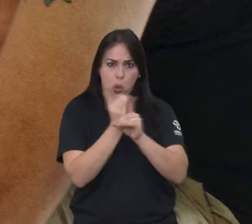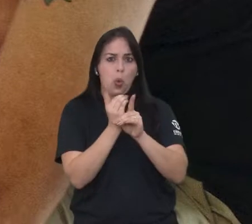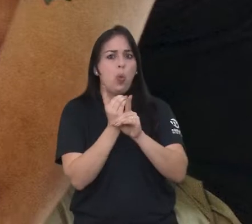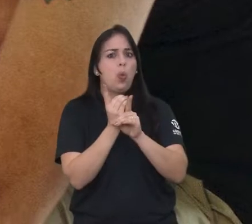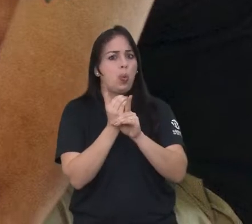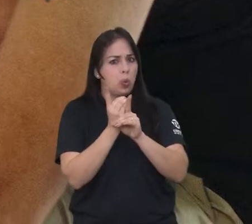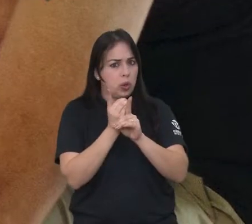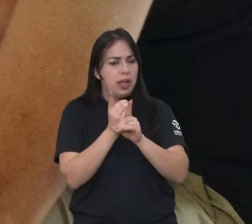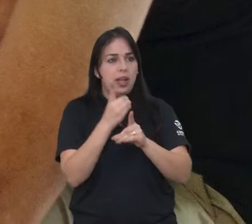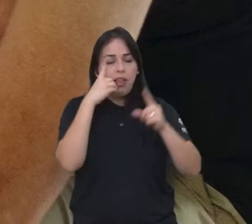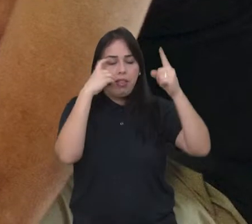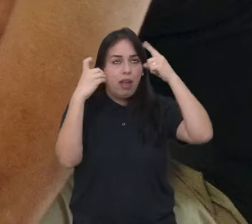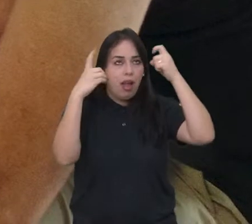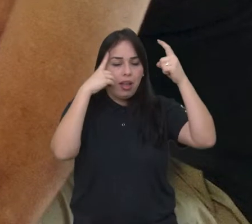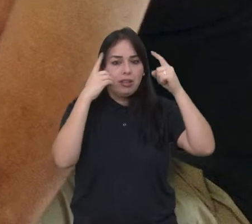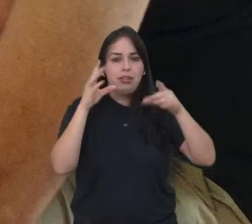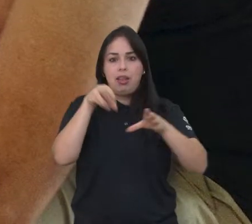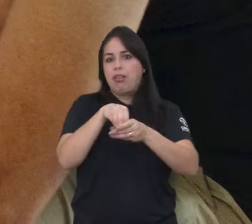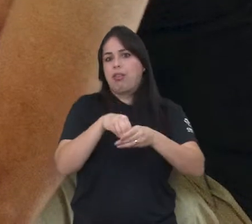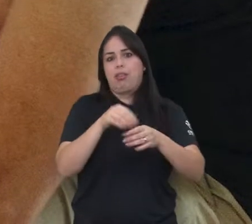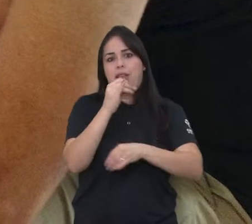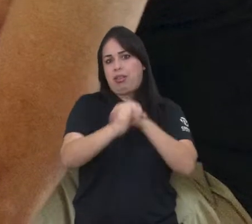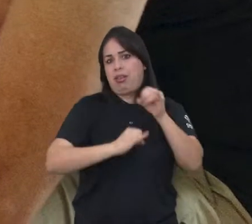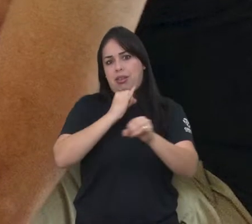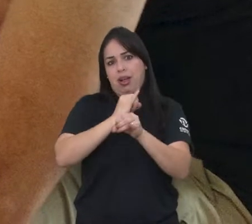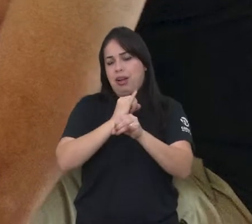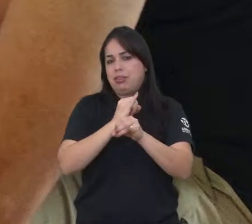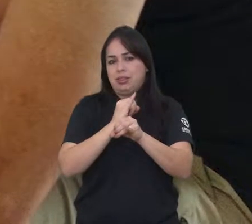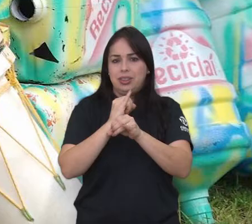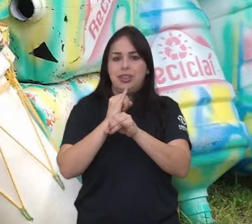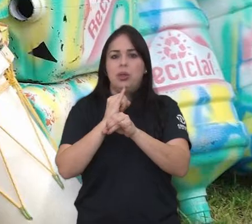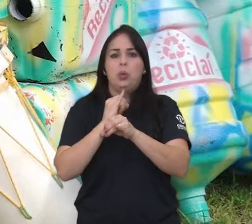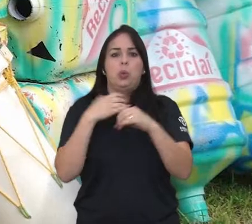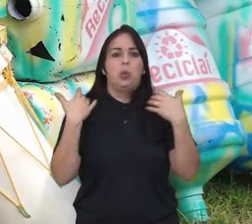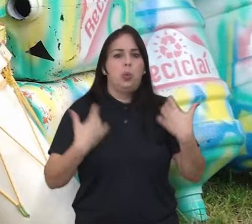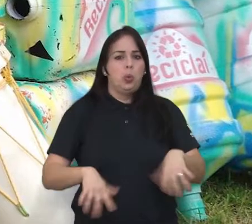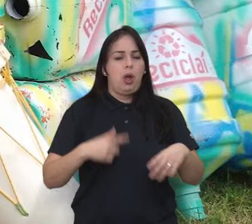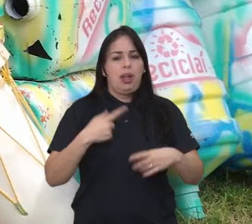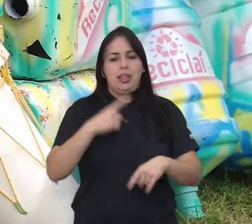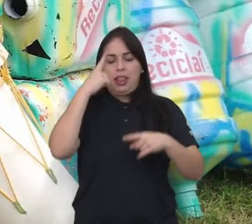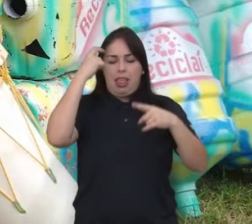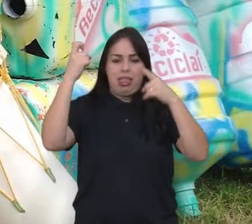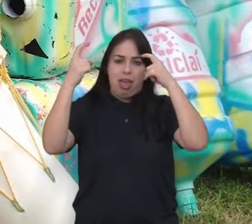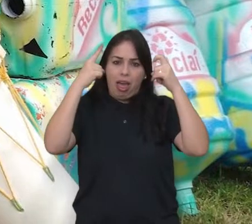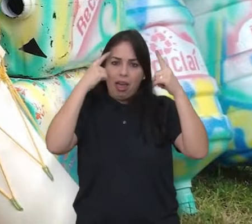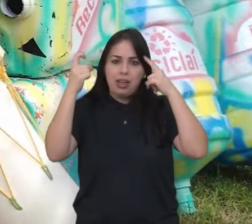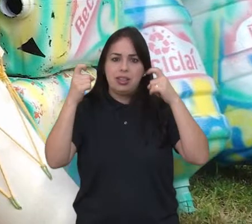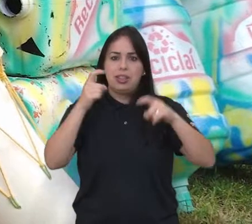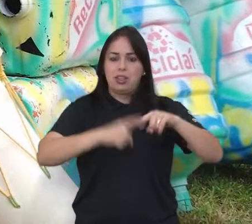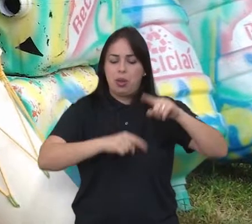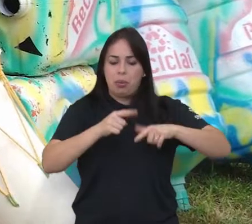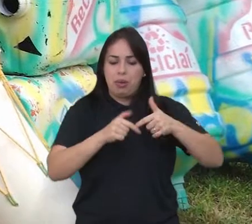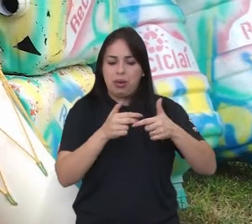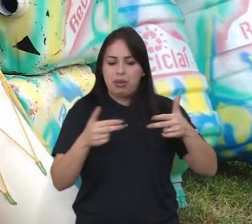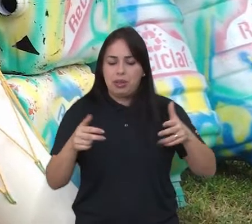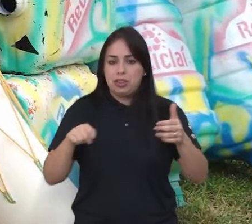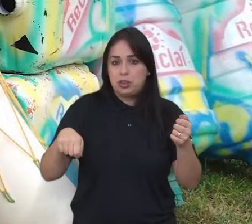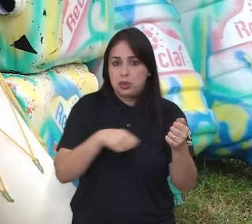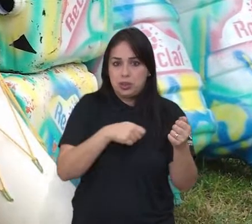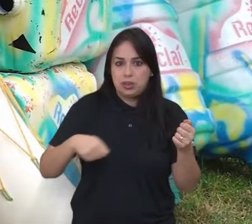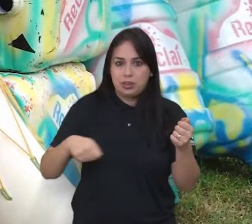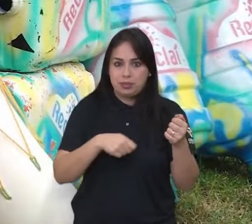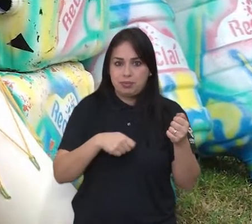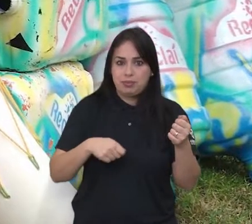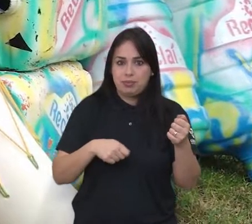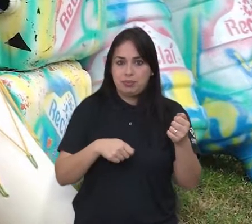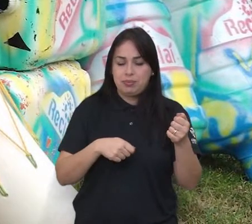e muitas ideias. Na internet hoje há muitas ideias de instrumentos musicais feitos com recicláveis. E eu